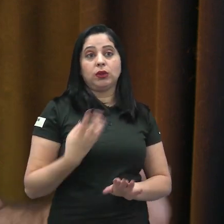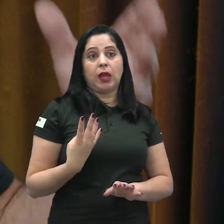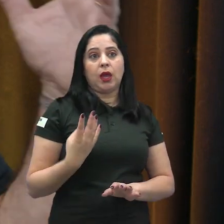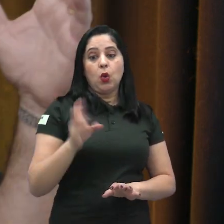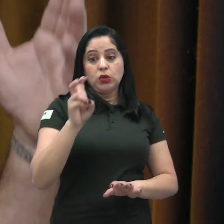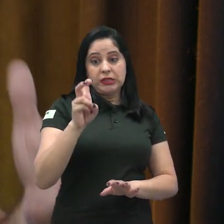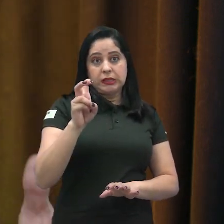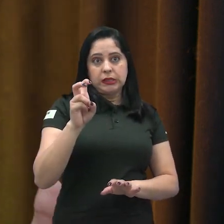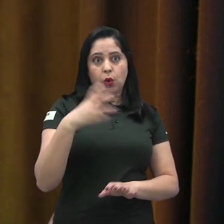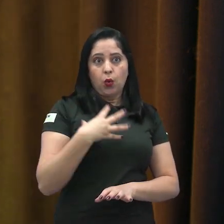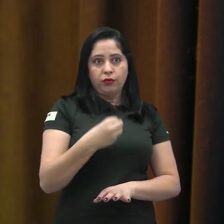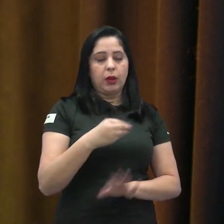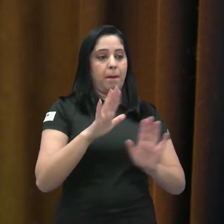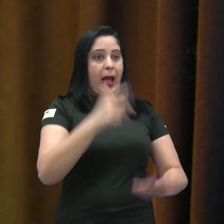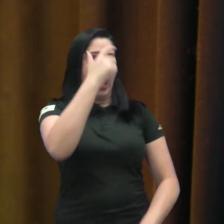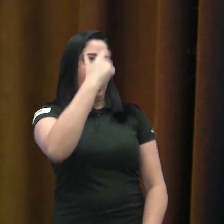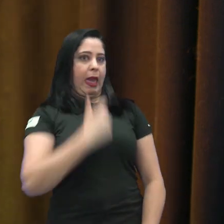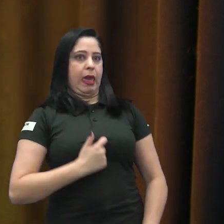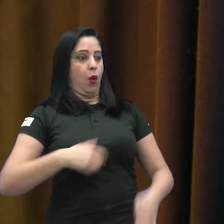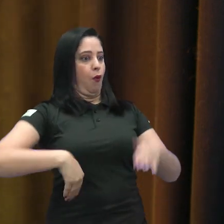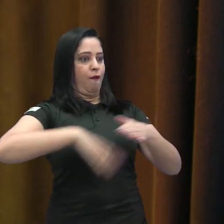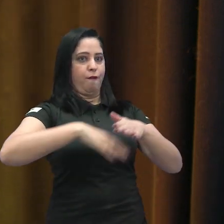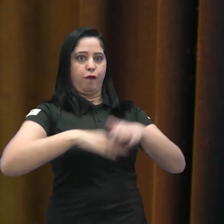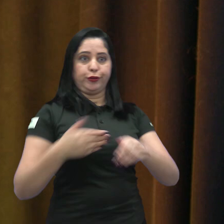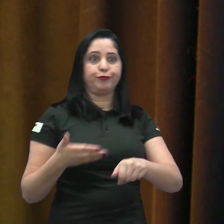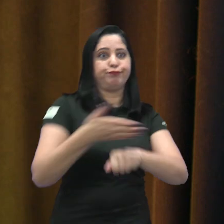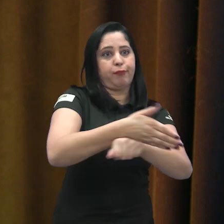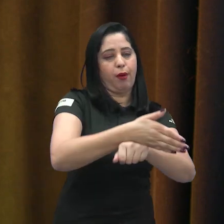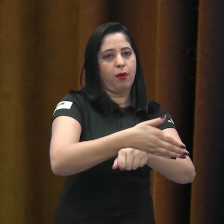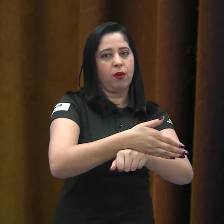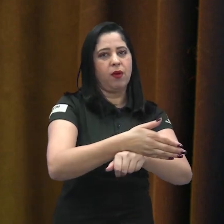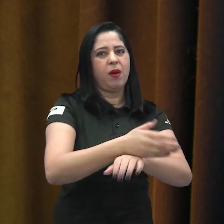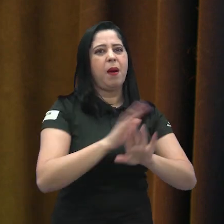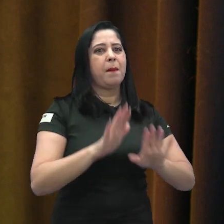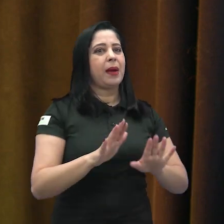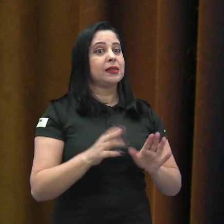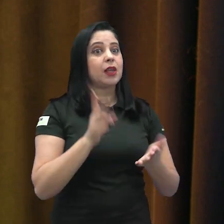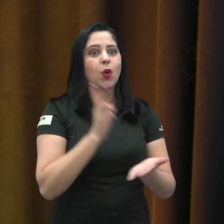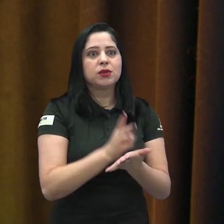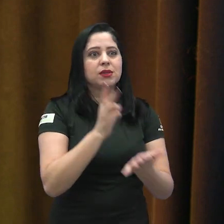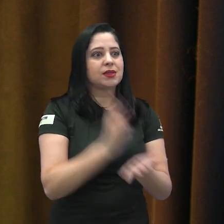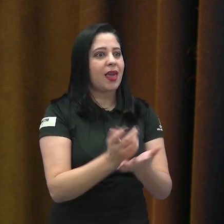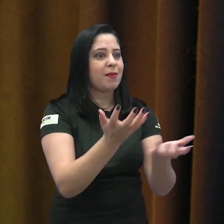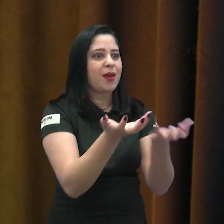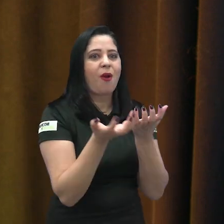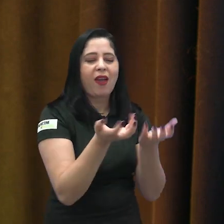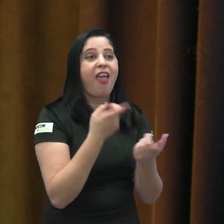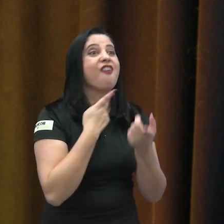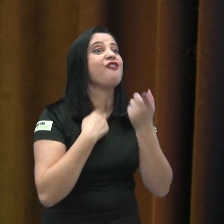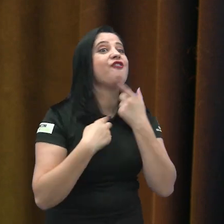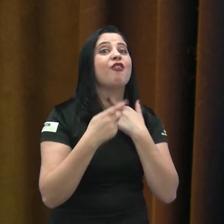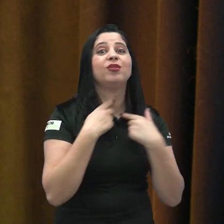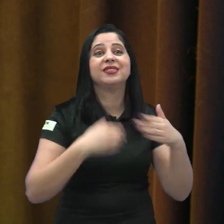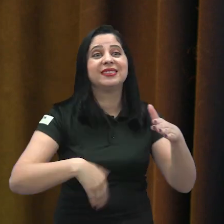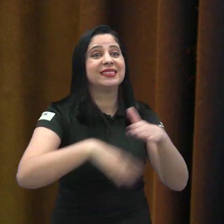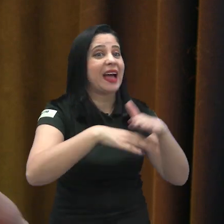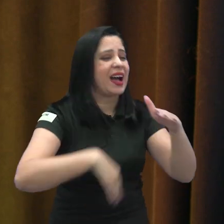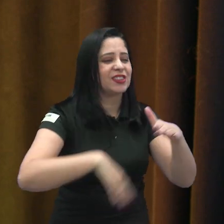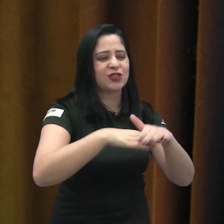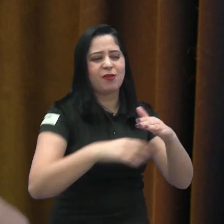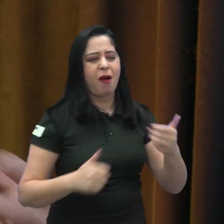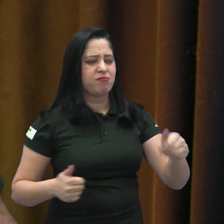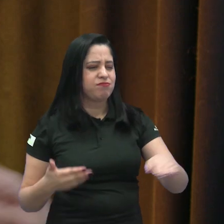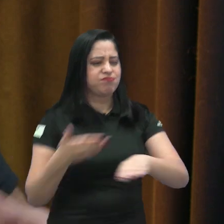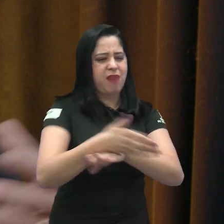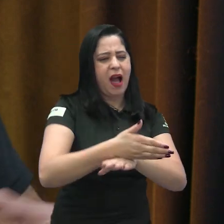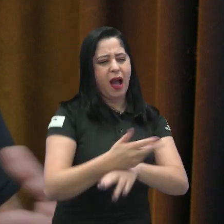irmãos, mas ele colocou na cabeça que era eu. Eu realmente, eu nunca pensei em outra coisa em não ser jogador. Só que foi uma